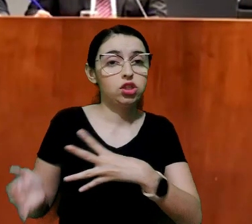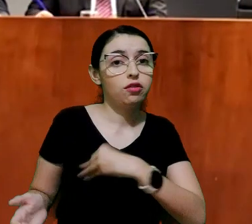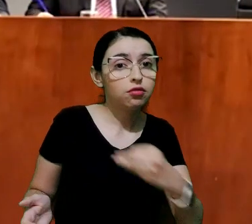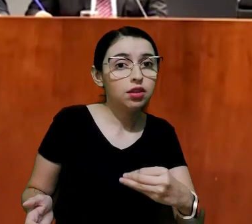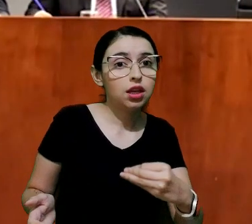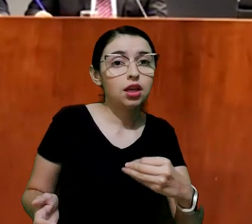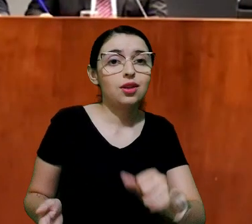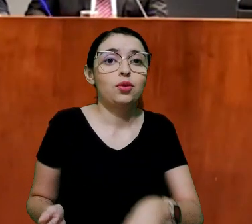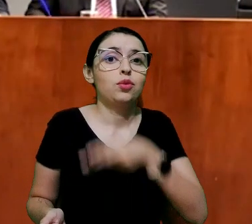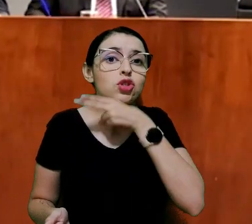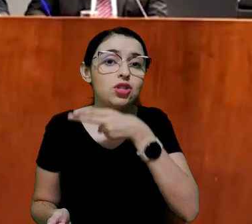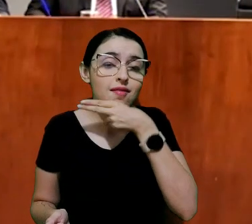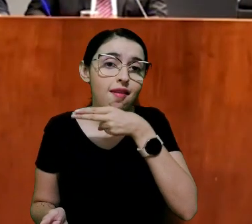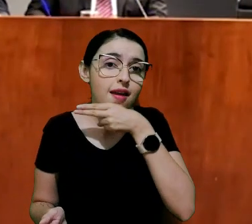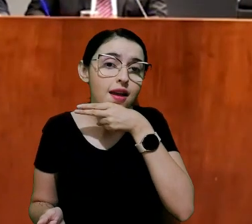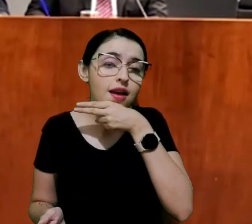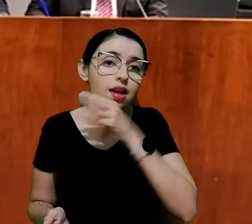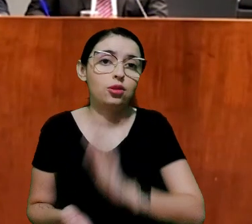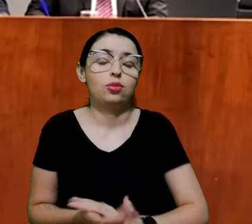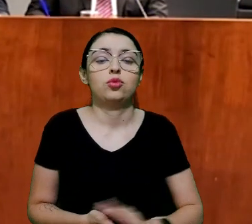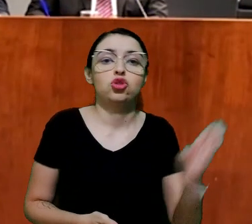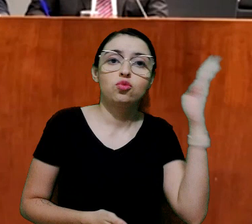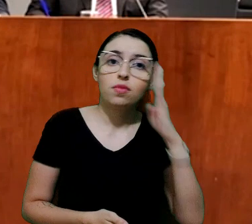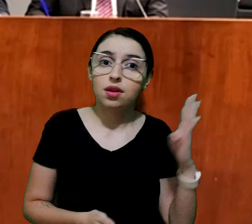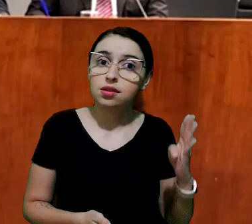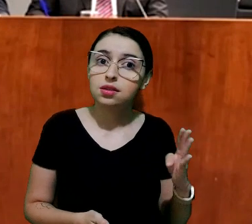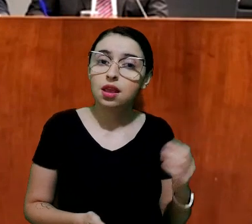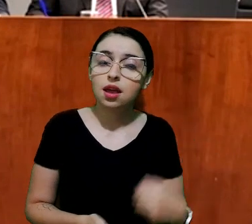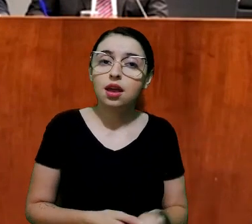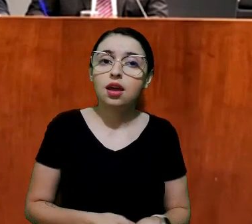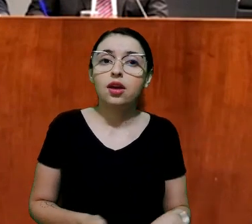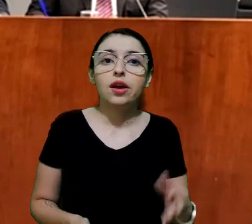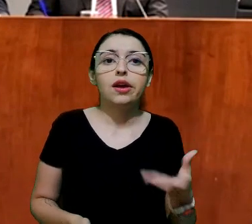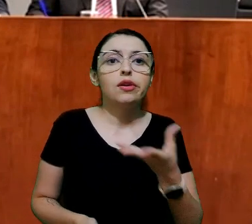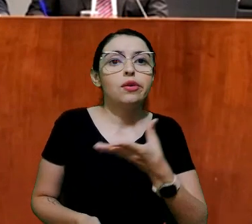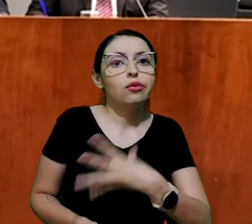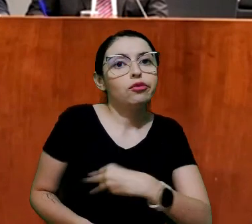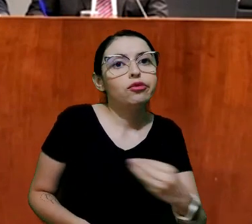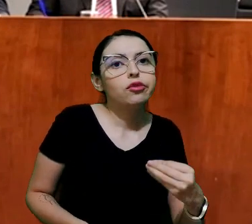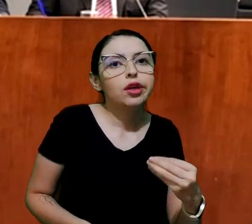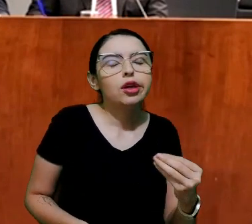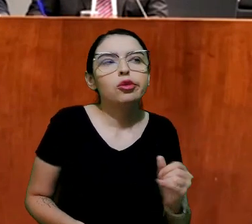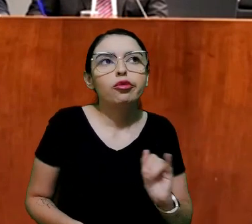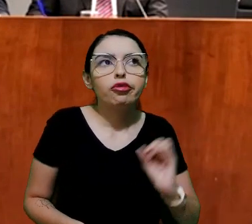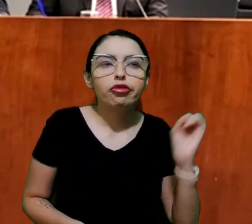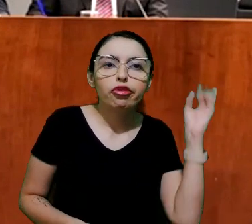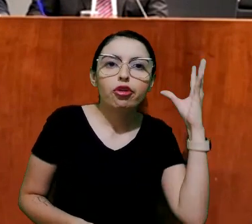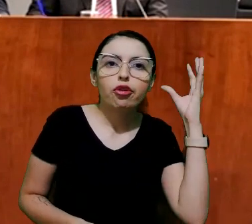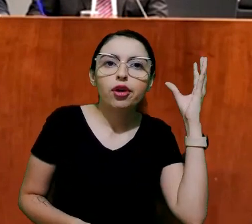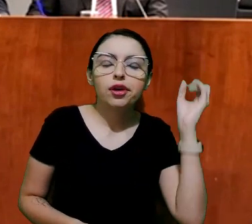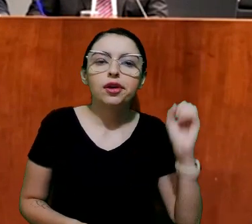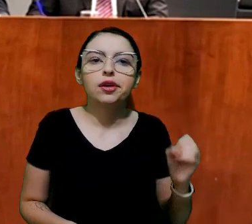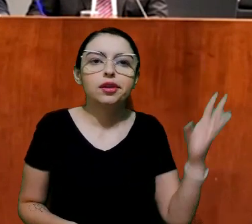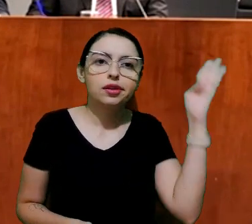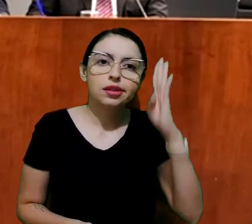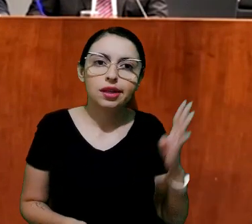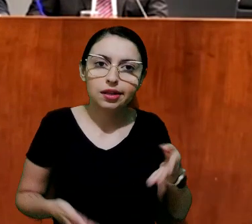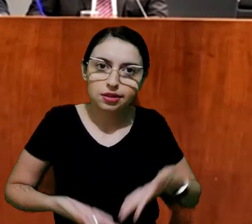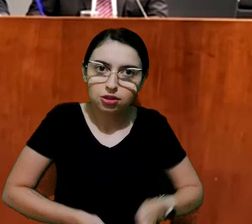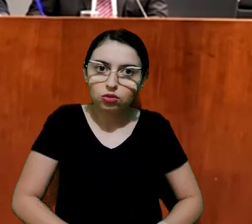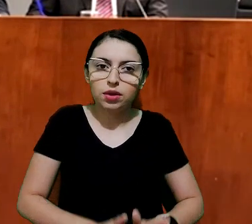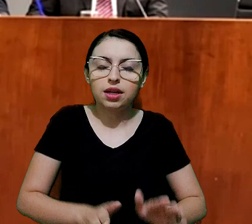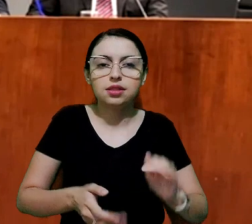é neto, de que alguém é brasileiro, de que alguém é filho de estrangeiro, de que alguém nasceu no Brasil, de que alguém